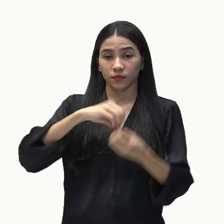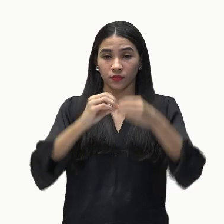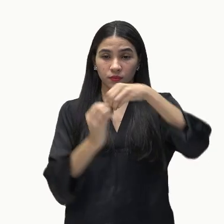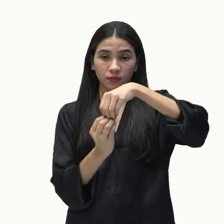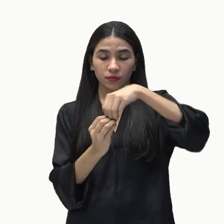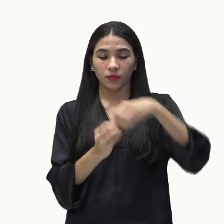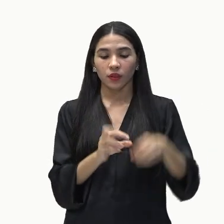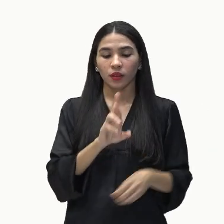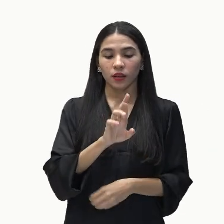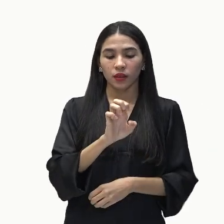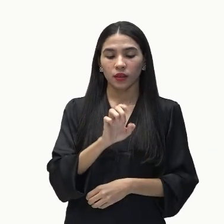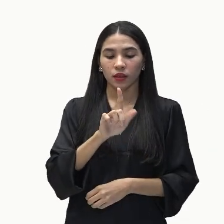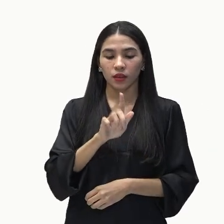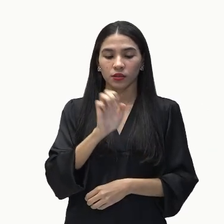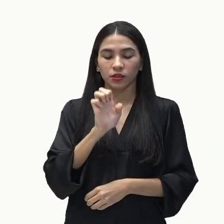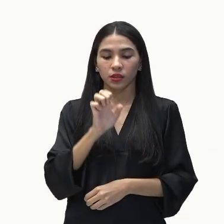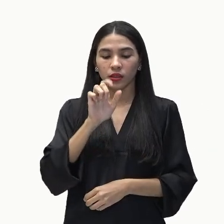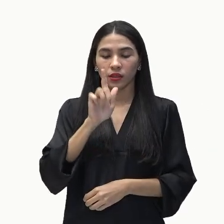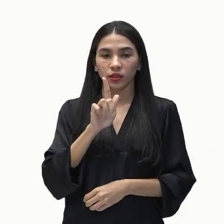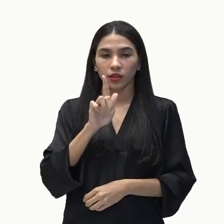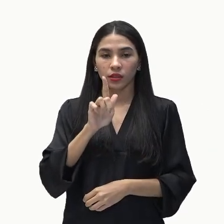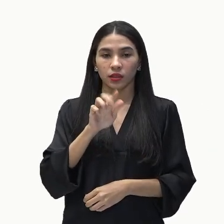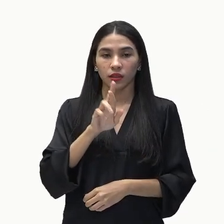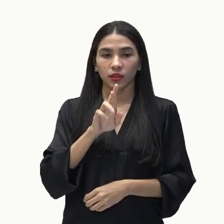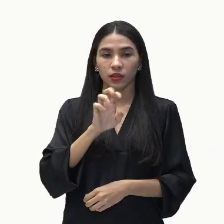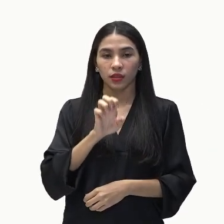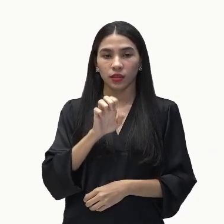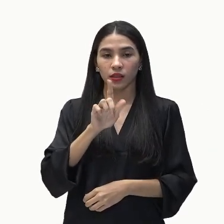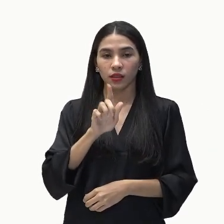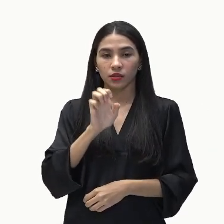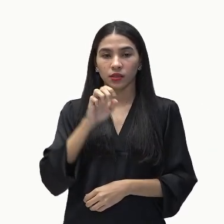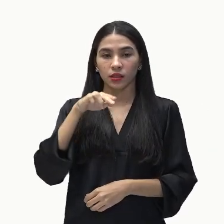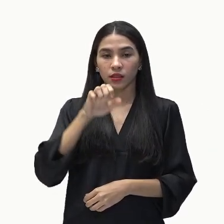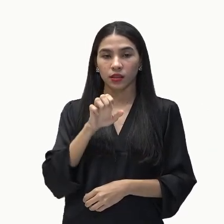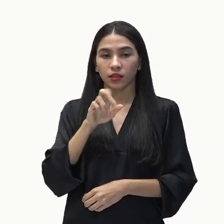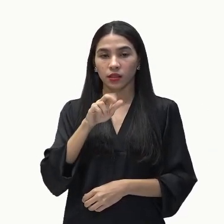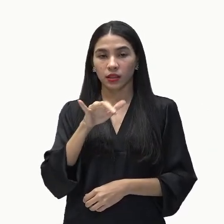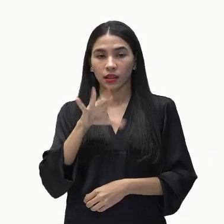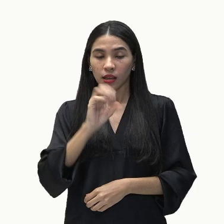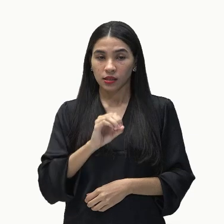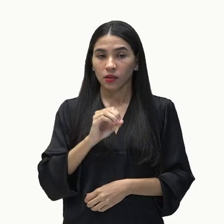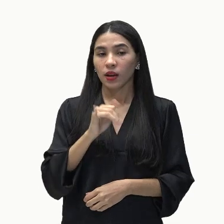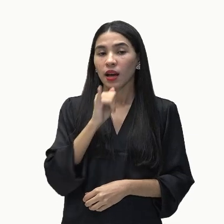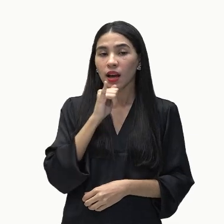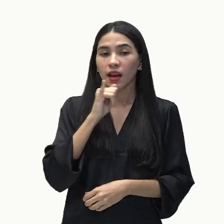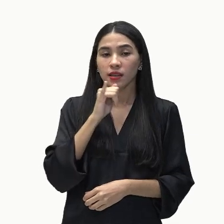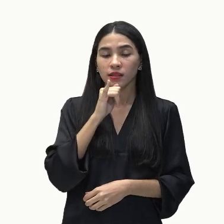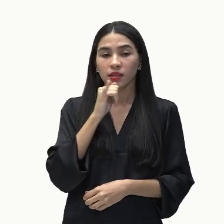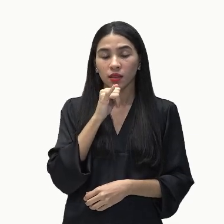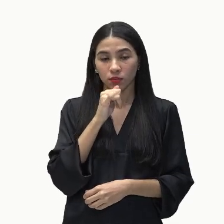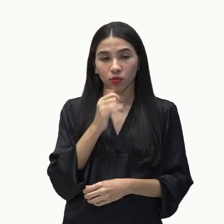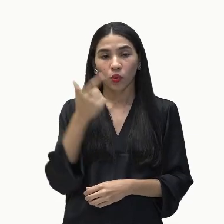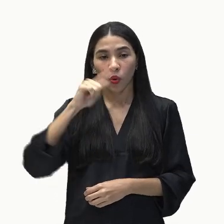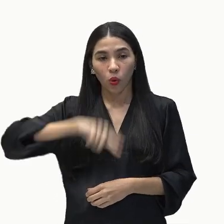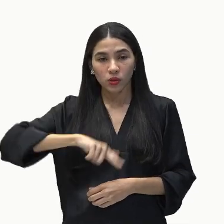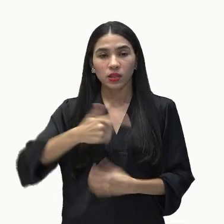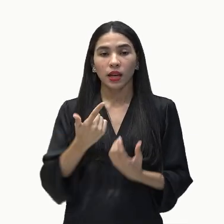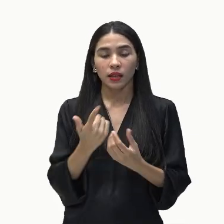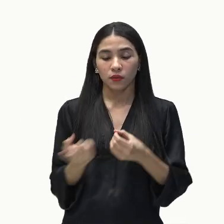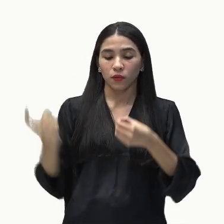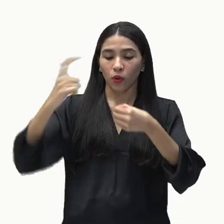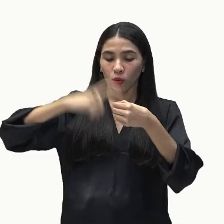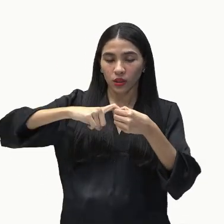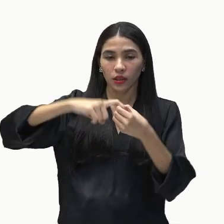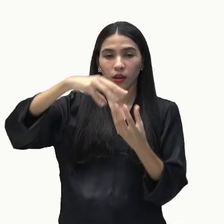regeneração. Pensem no indivíduo que está sendo seccionado. Sim, tem indivíduos que têm a capacidade de se regenerar,